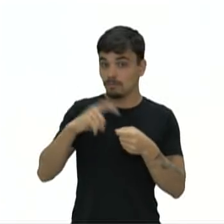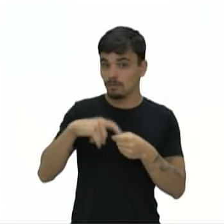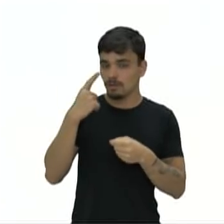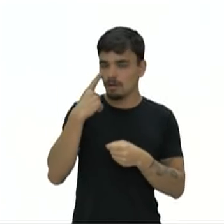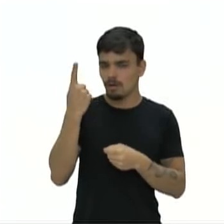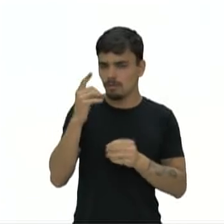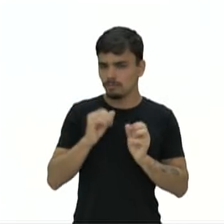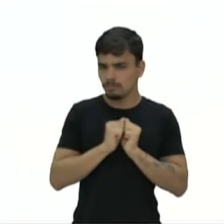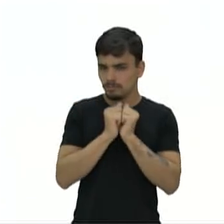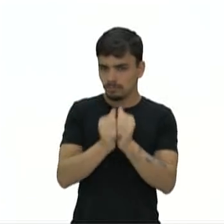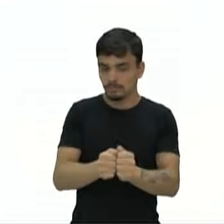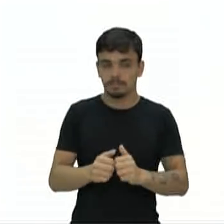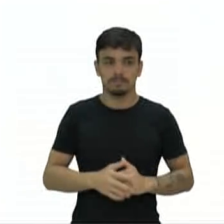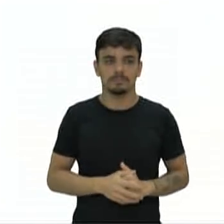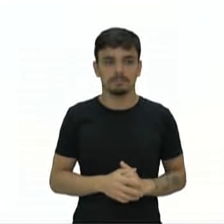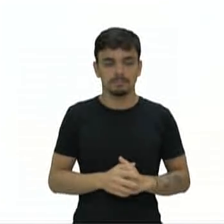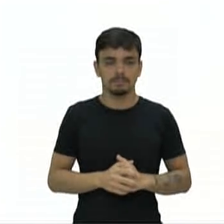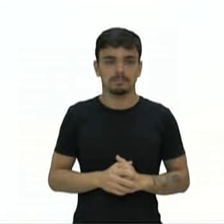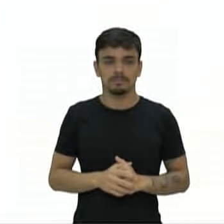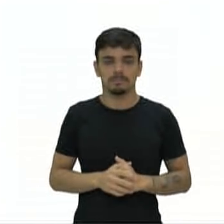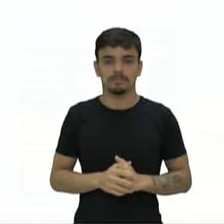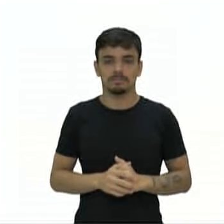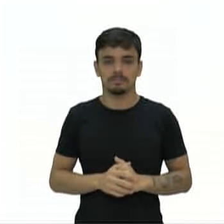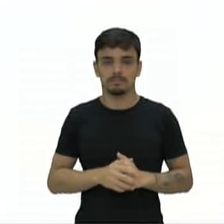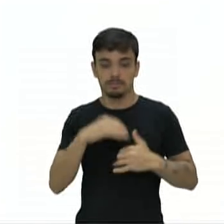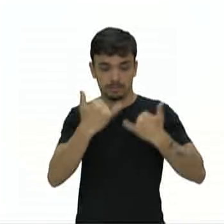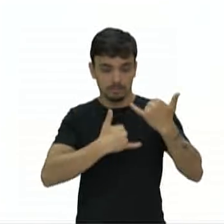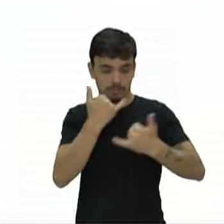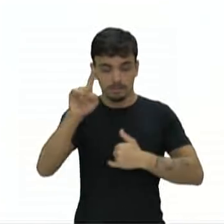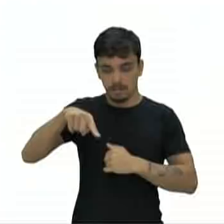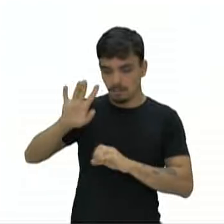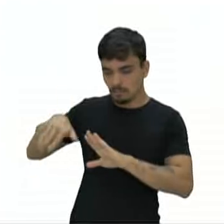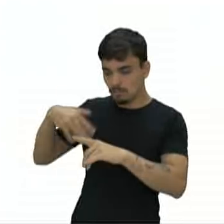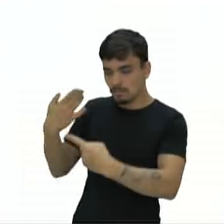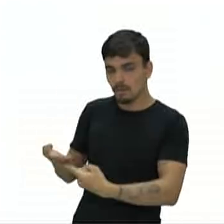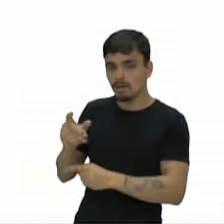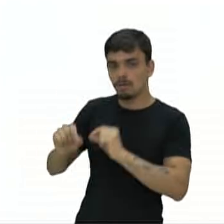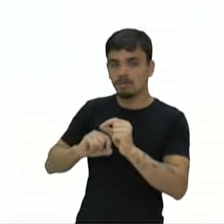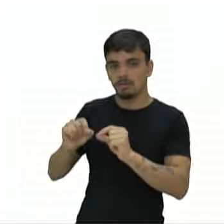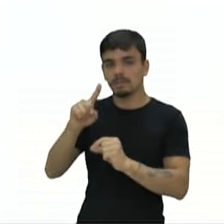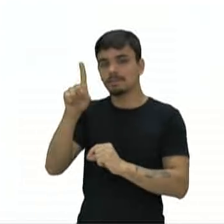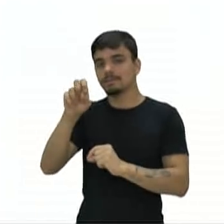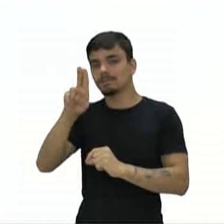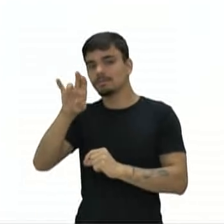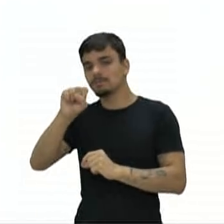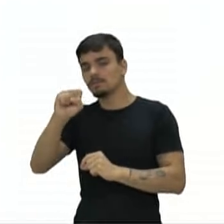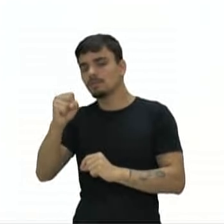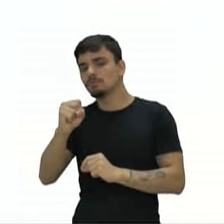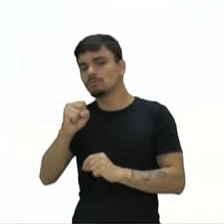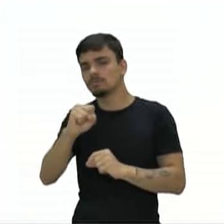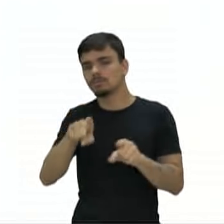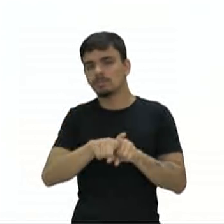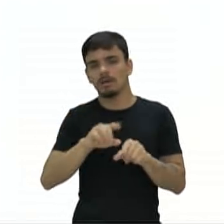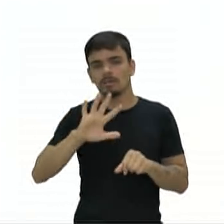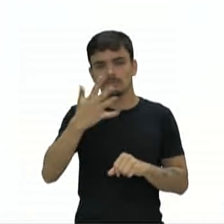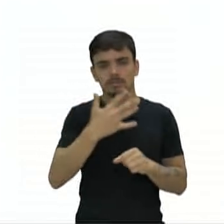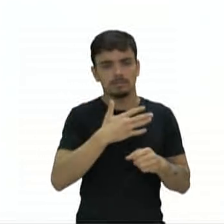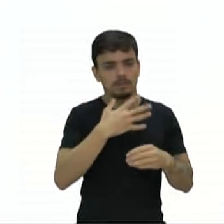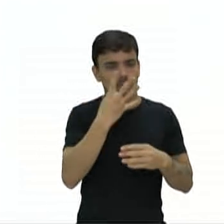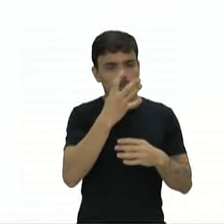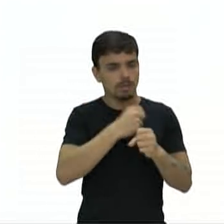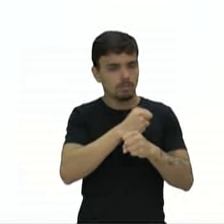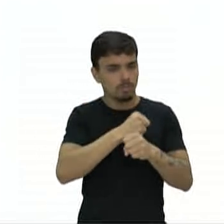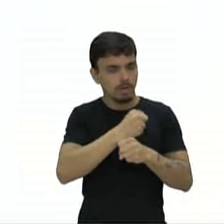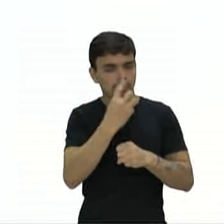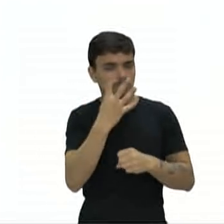Voltei. Vamos lá? Os jogos eram em homenagem a Zeus, ocorreram em 4 anos. Os jogos tinham um perfil militar, porque